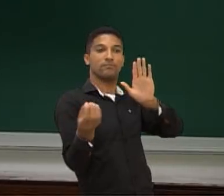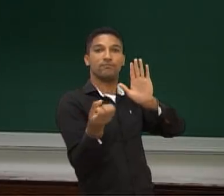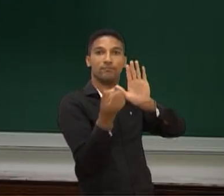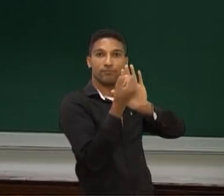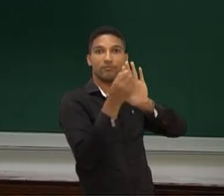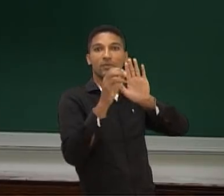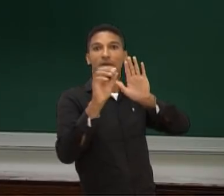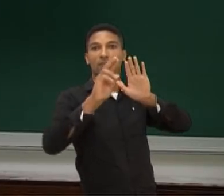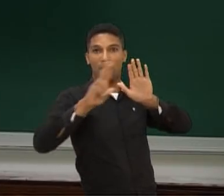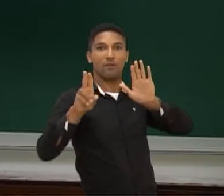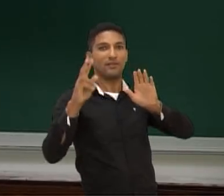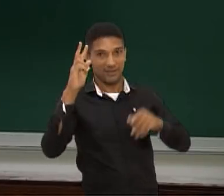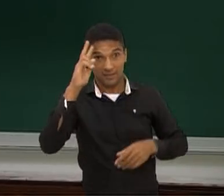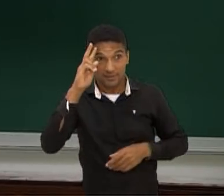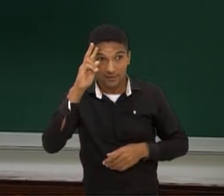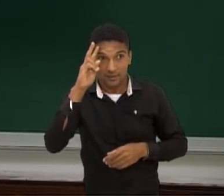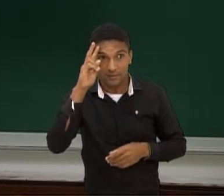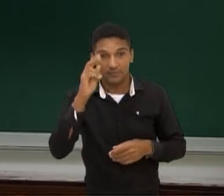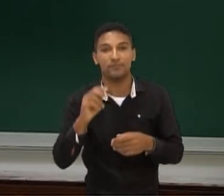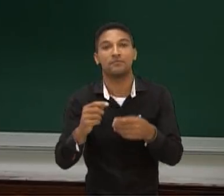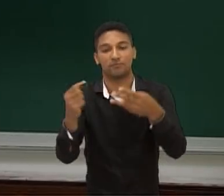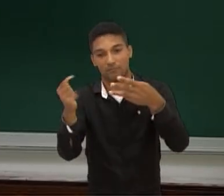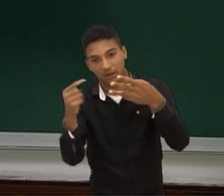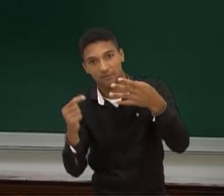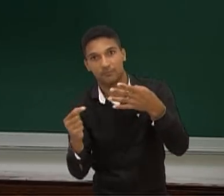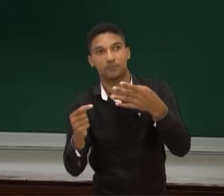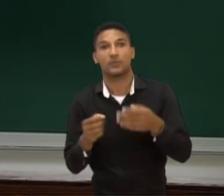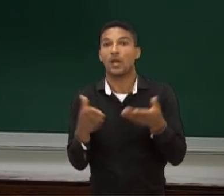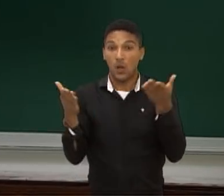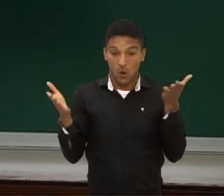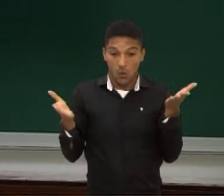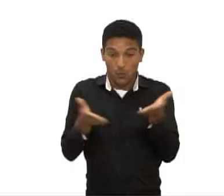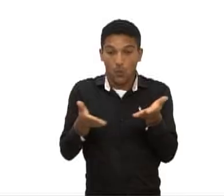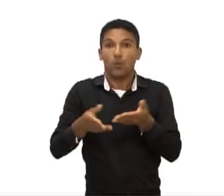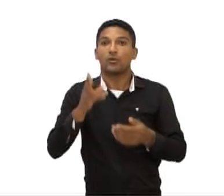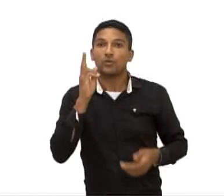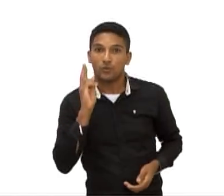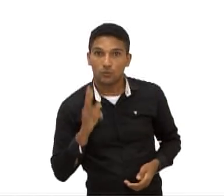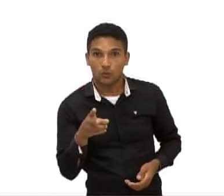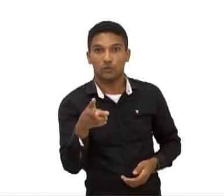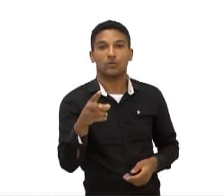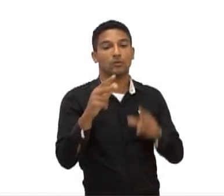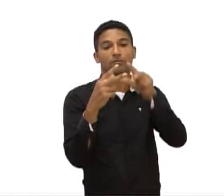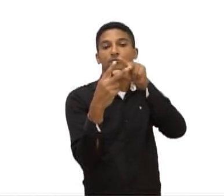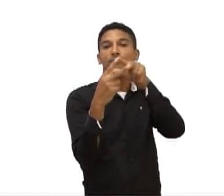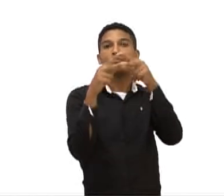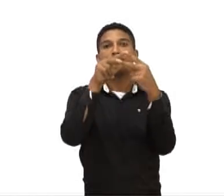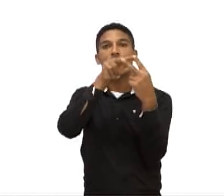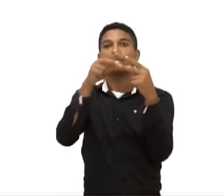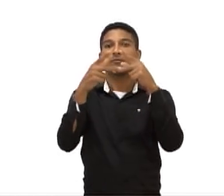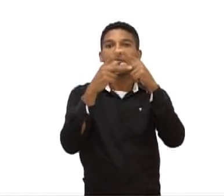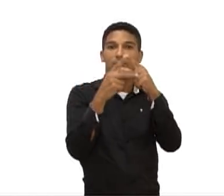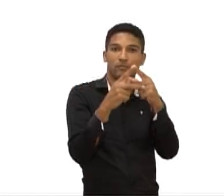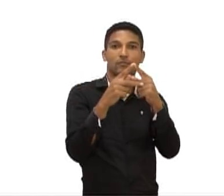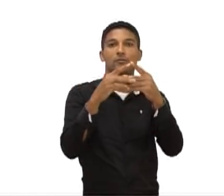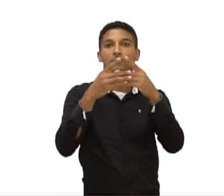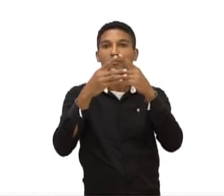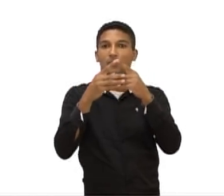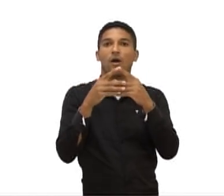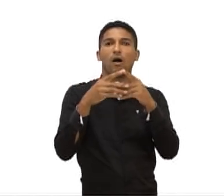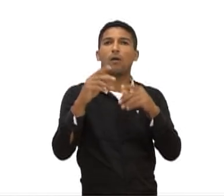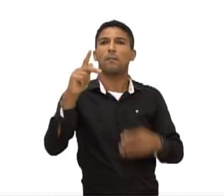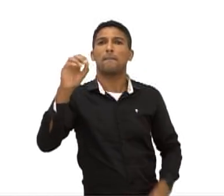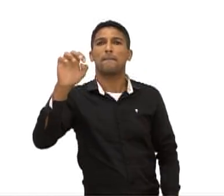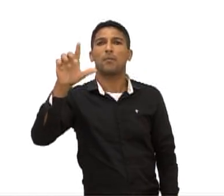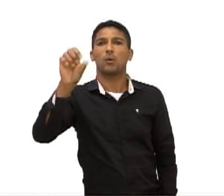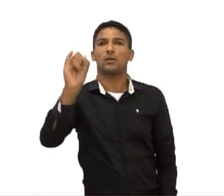E hoje nós vamos continuar falando sobre, certo? Polígono. Só que nós vamos falar sobre os polígonos convexos e